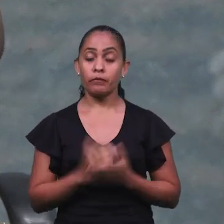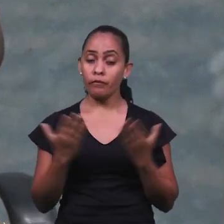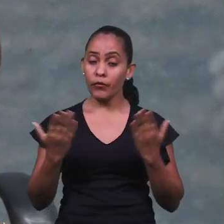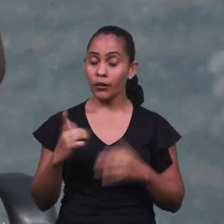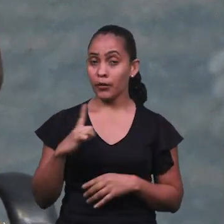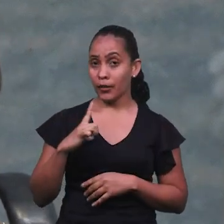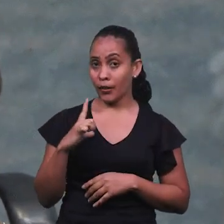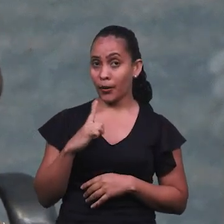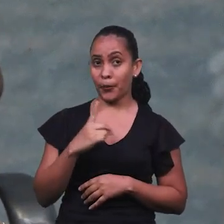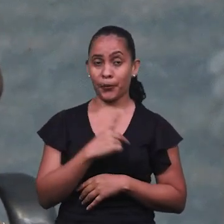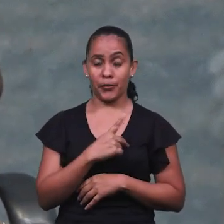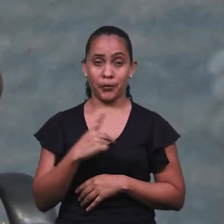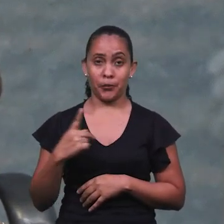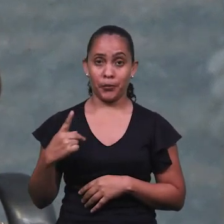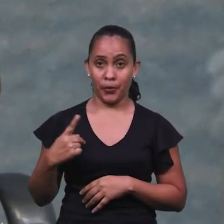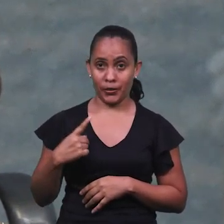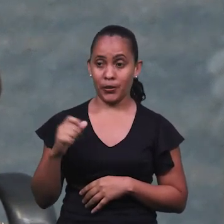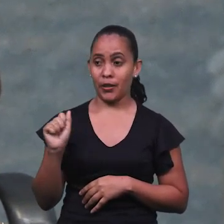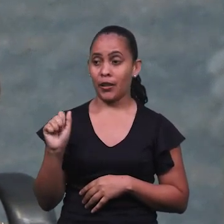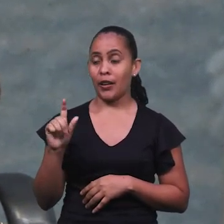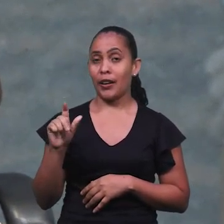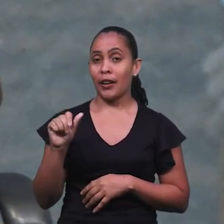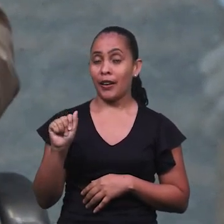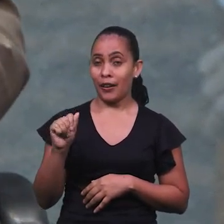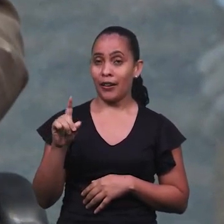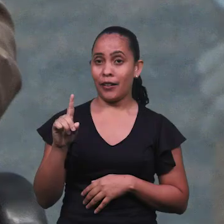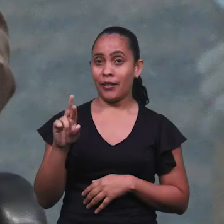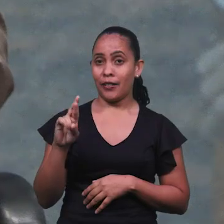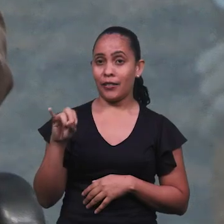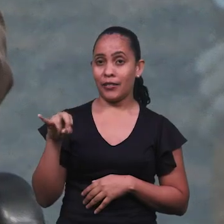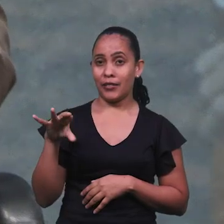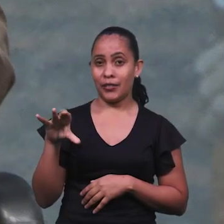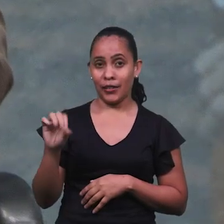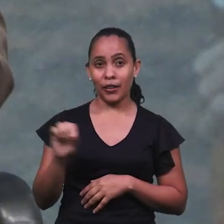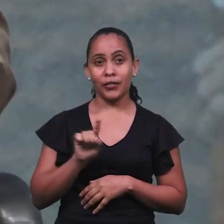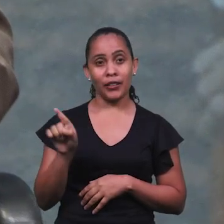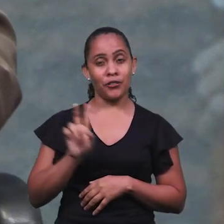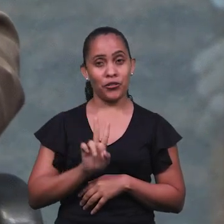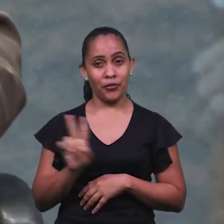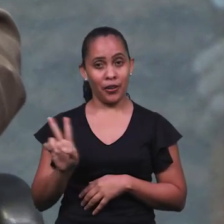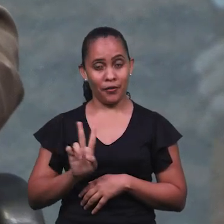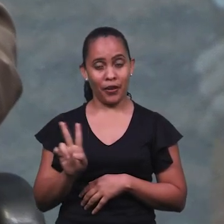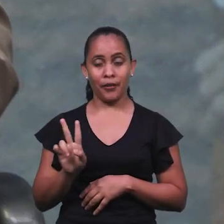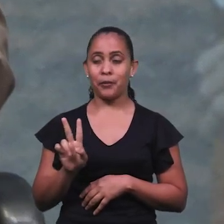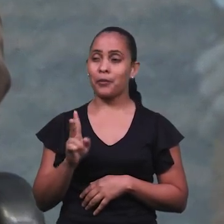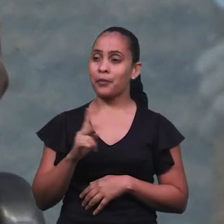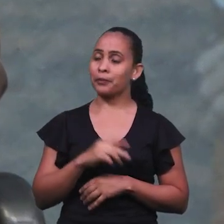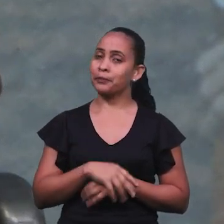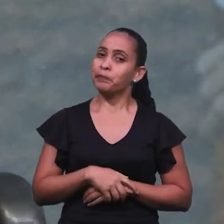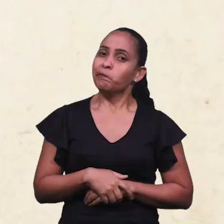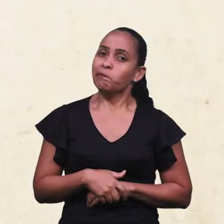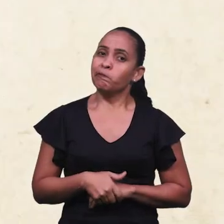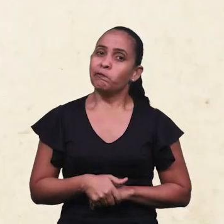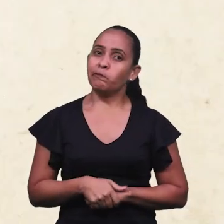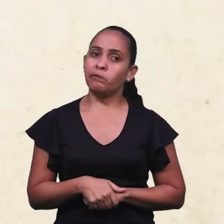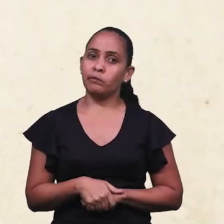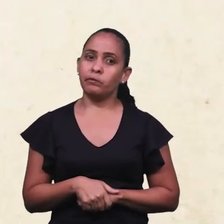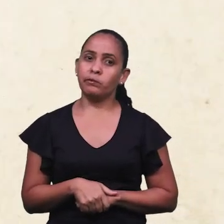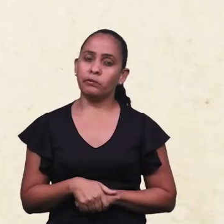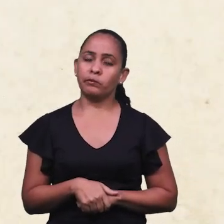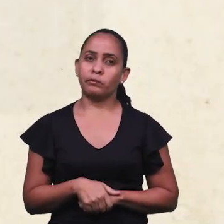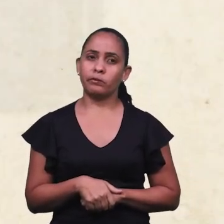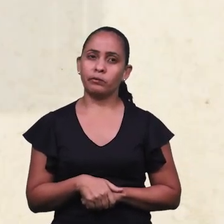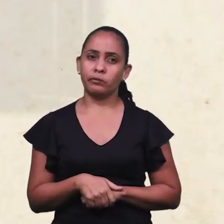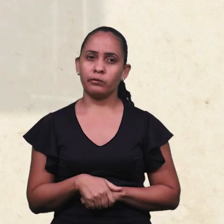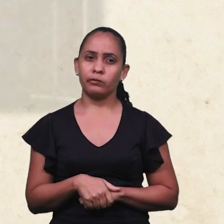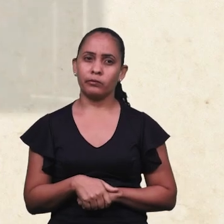aqui. Hoje teremos a participação do pastor Adriano Erlacher, nosso companheiro aqui de Vila Velha. Fala, pastor!